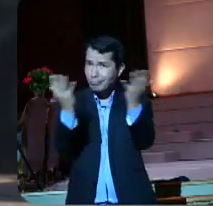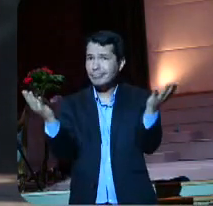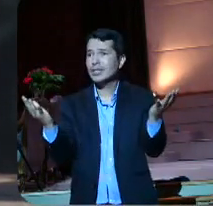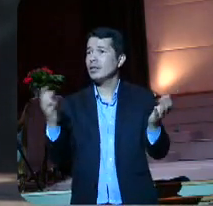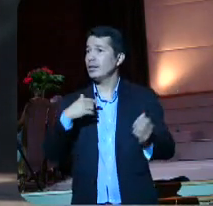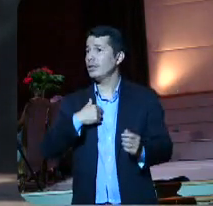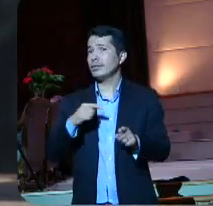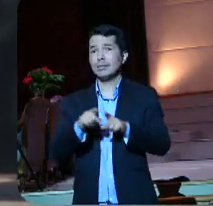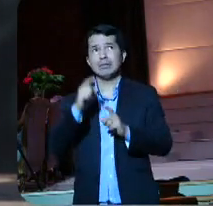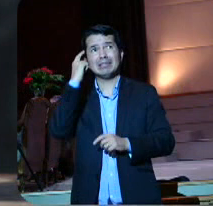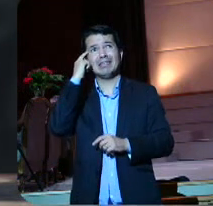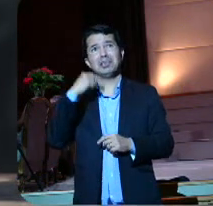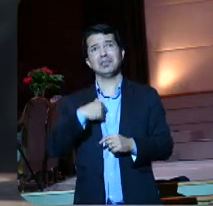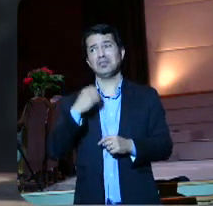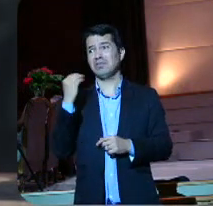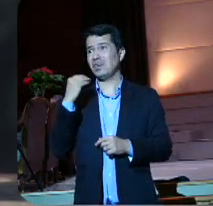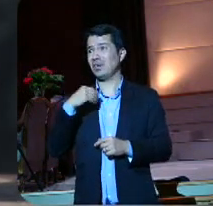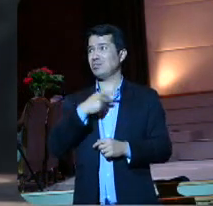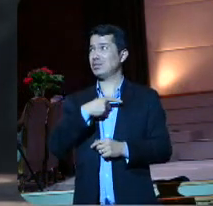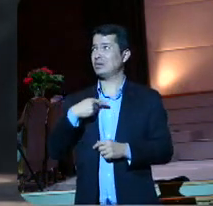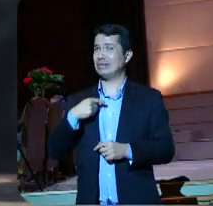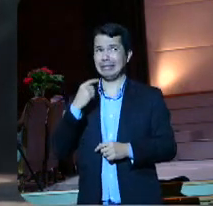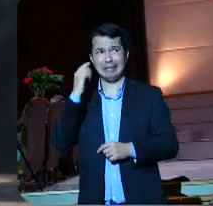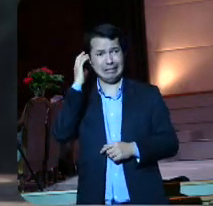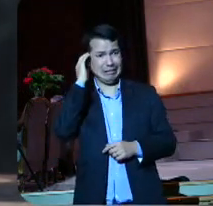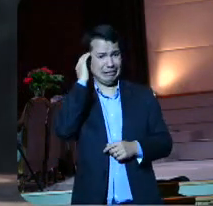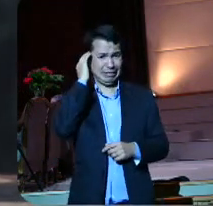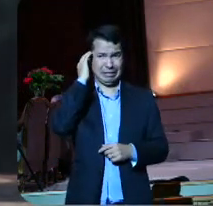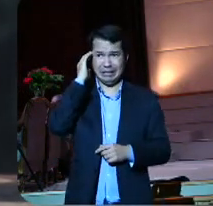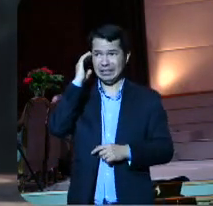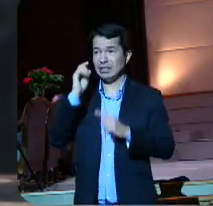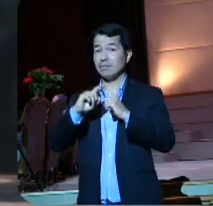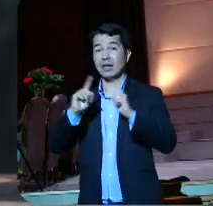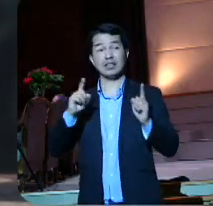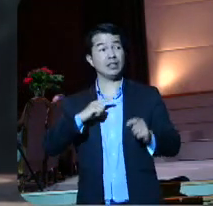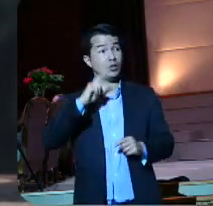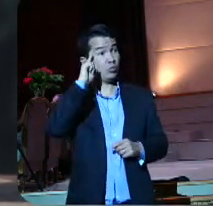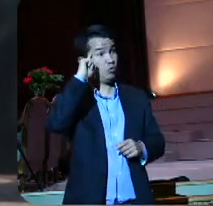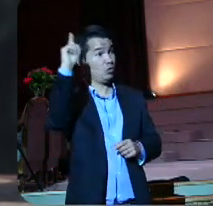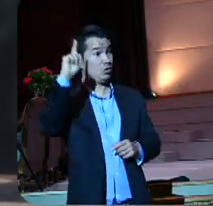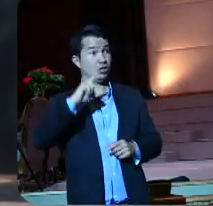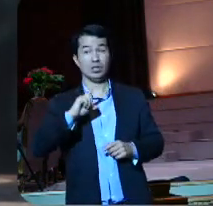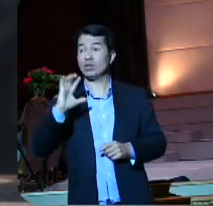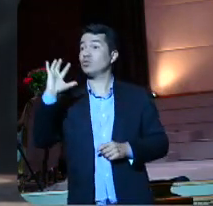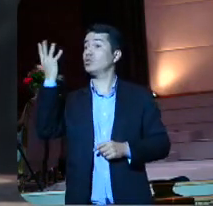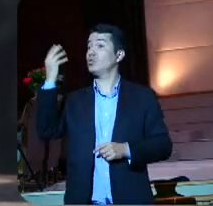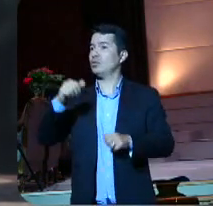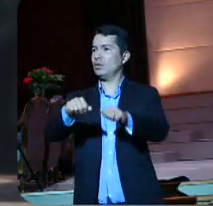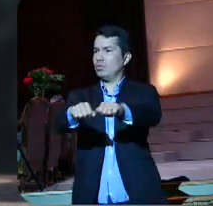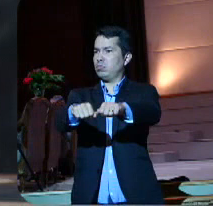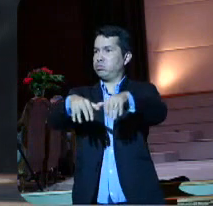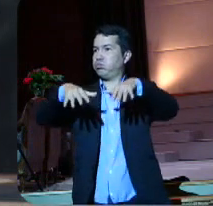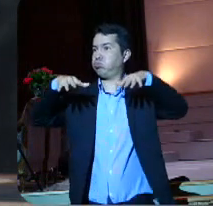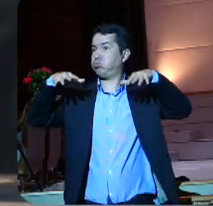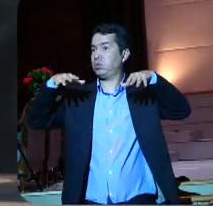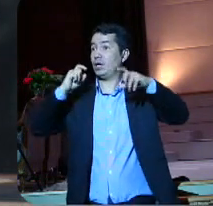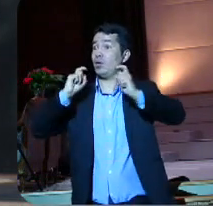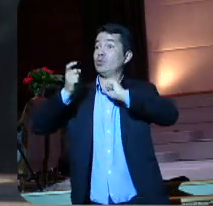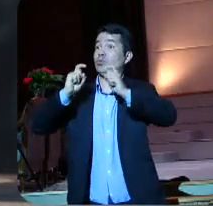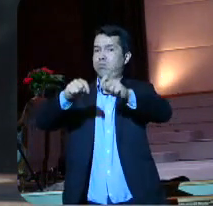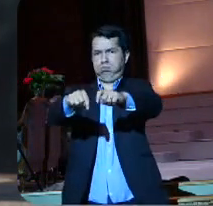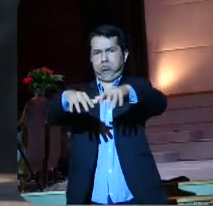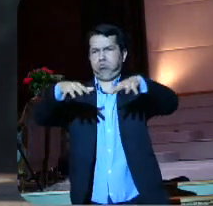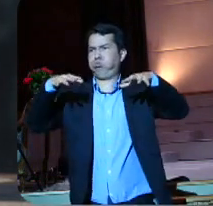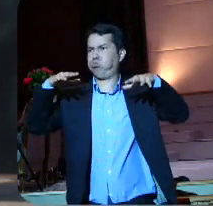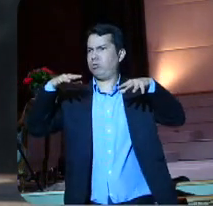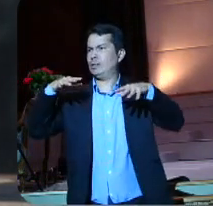nessa condição. Mas um dia chegou uma assembleia. E sabe, assembleia de igreja batista é que